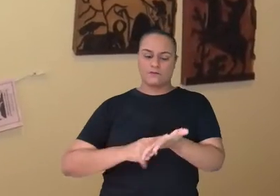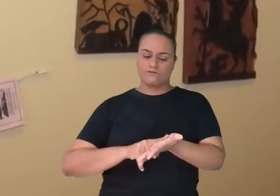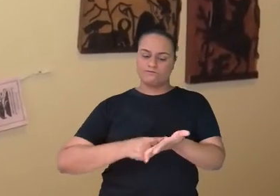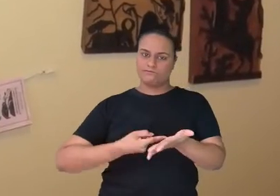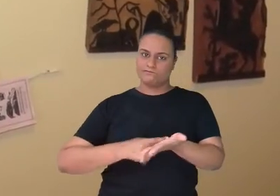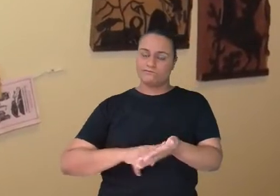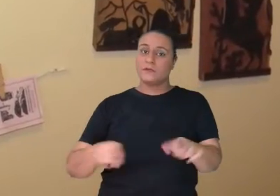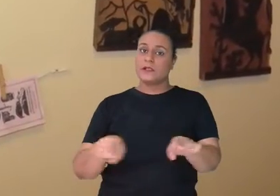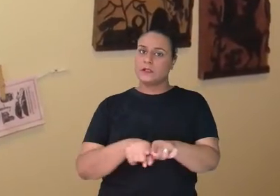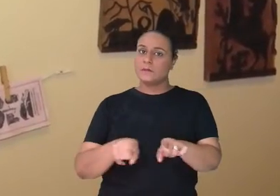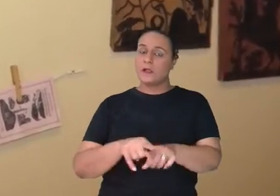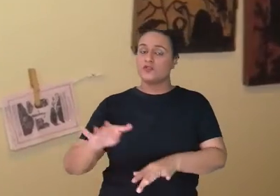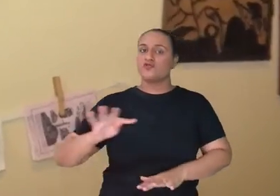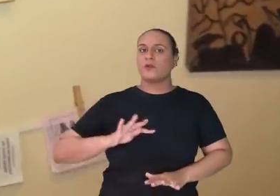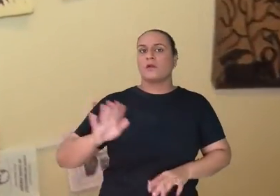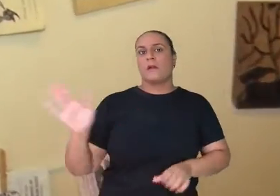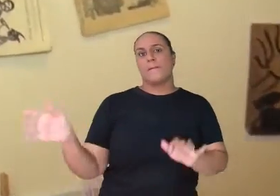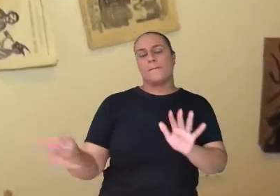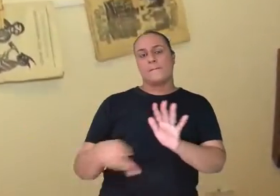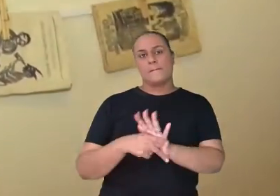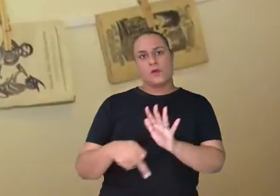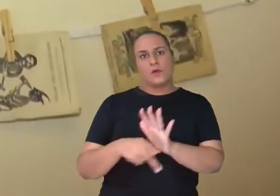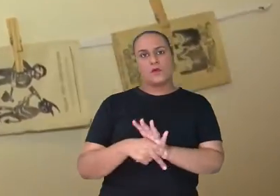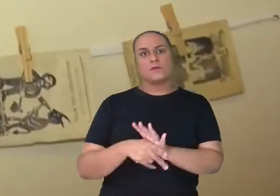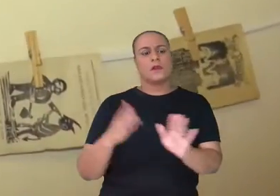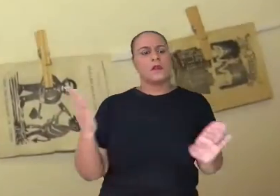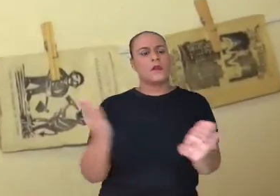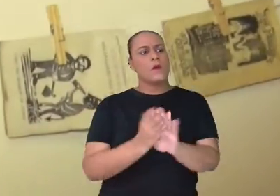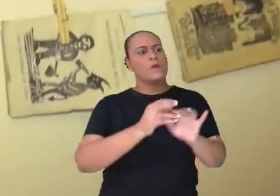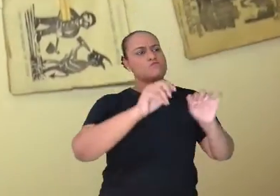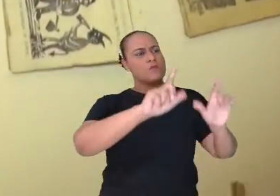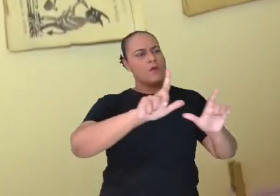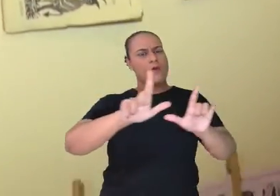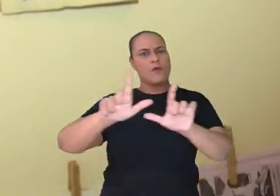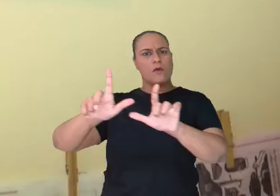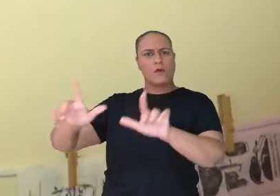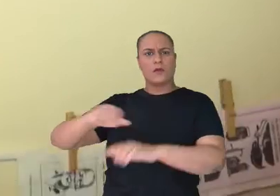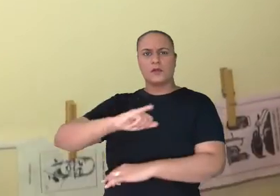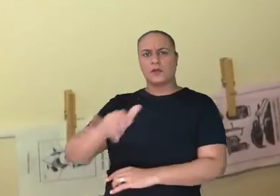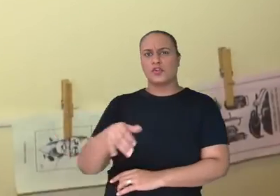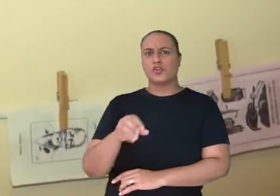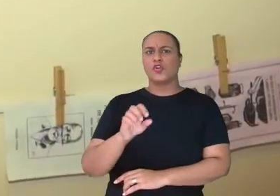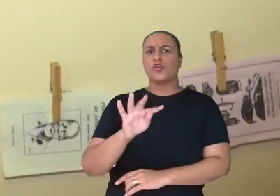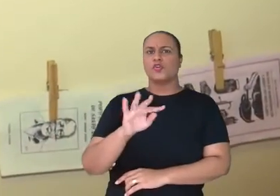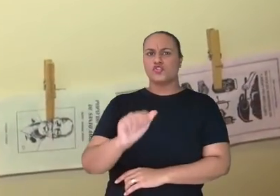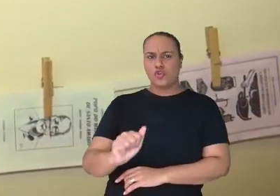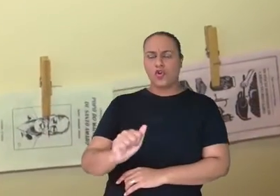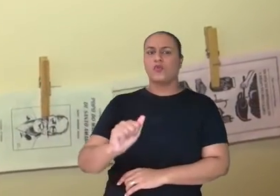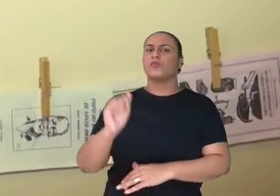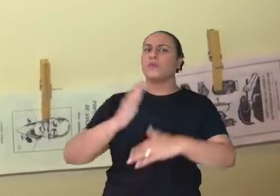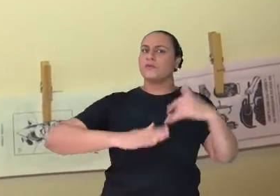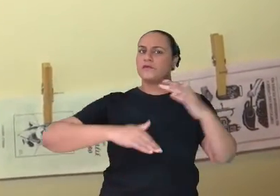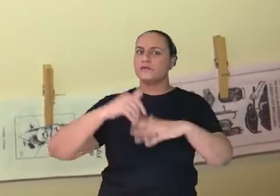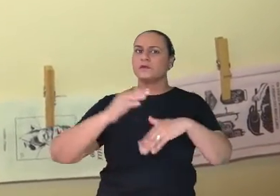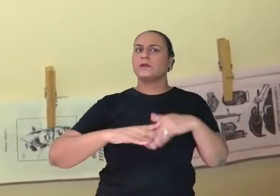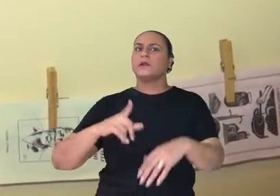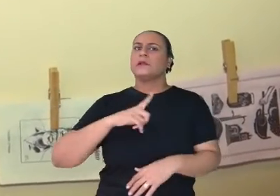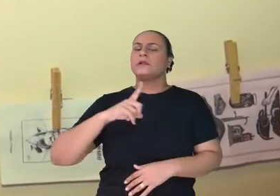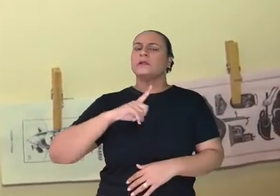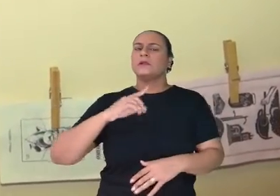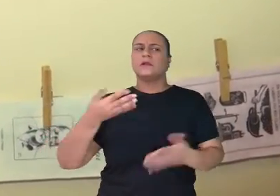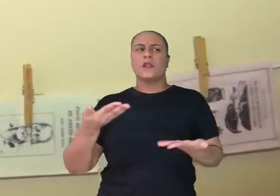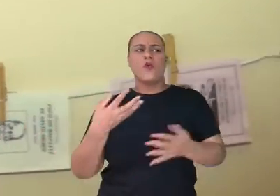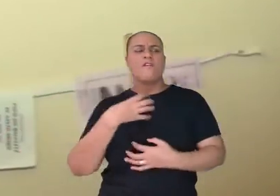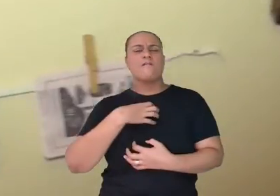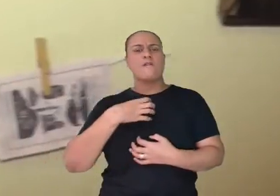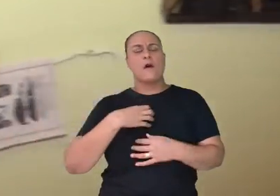mas de uma estética própria, encontrada em obras como, por exemplo, de J. Borges, que ele tem uma estética própria da